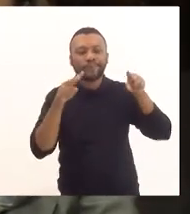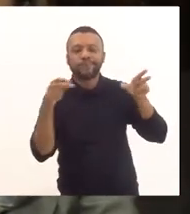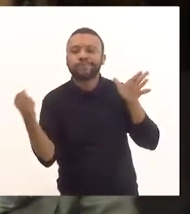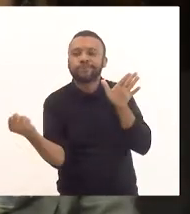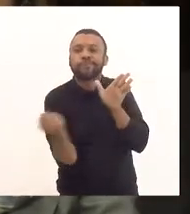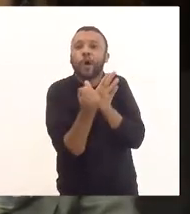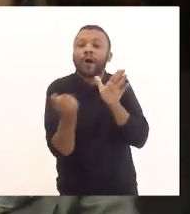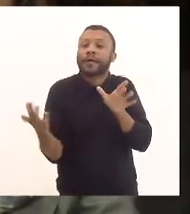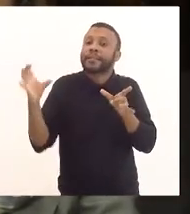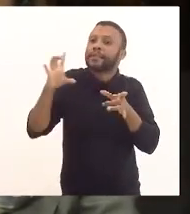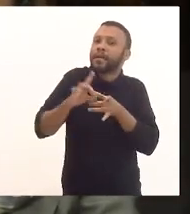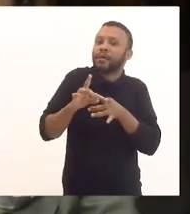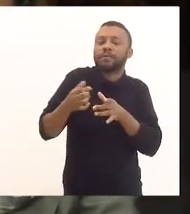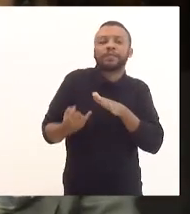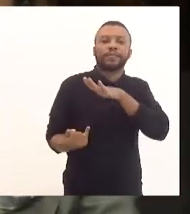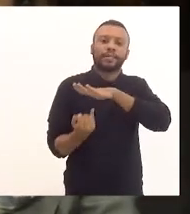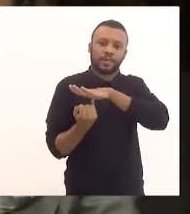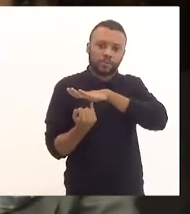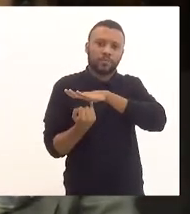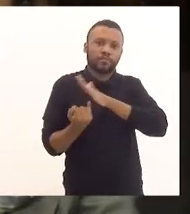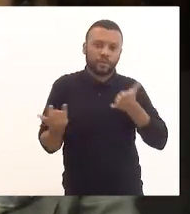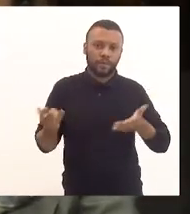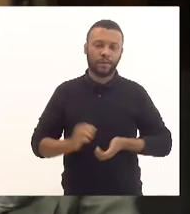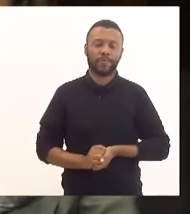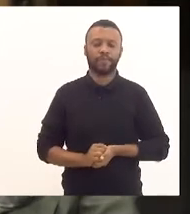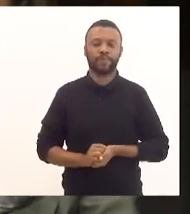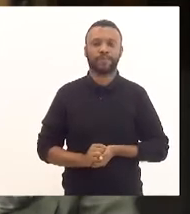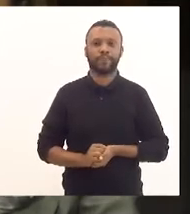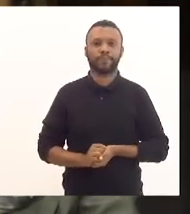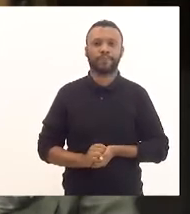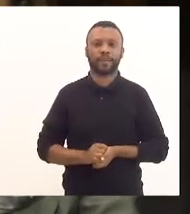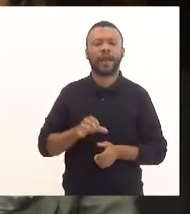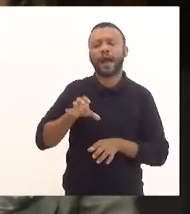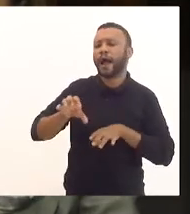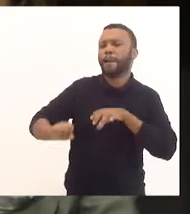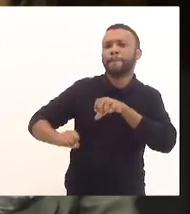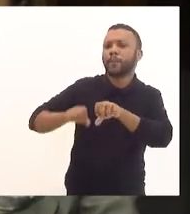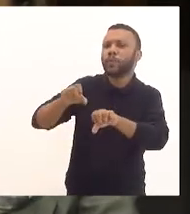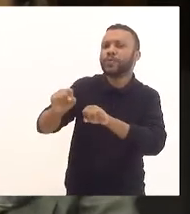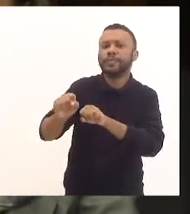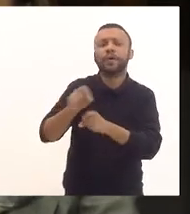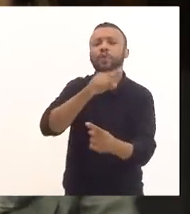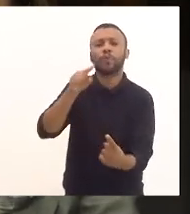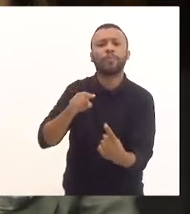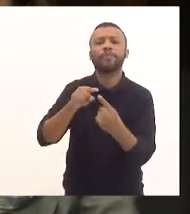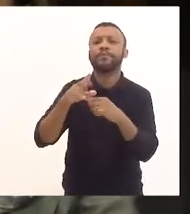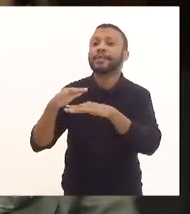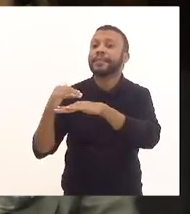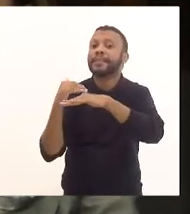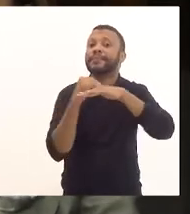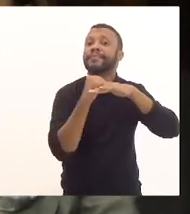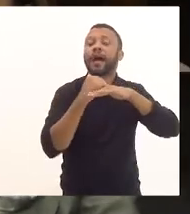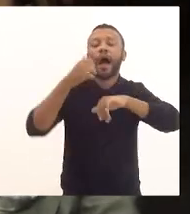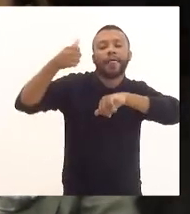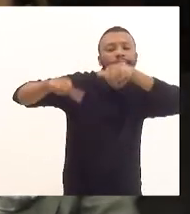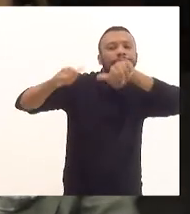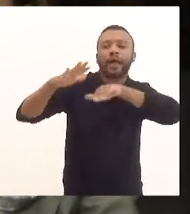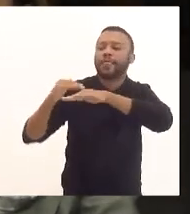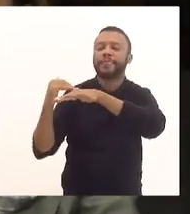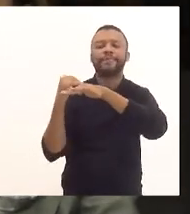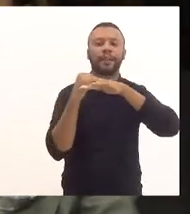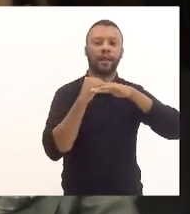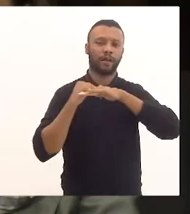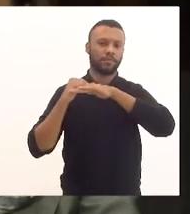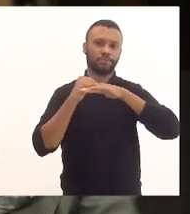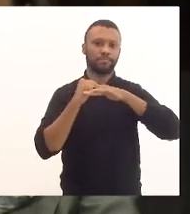que eu digo institucional a busca de nivelar a Defensoria Pública